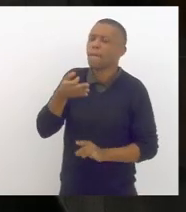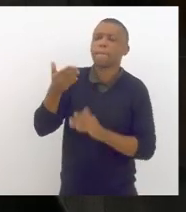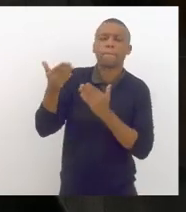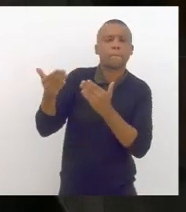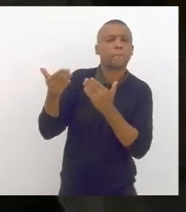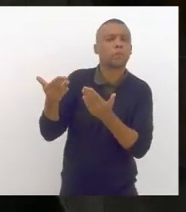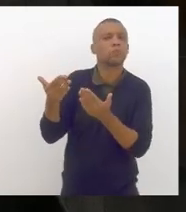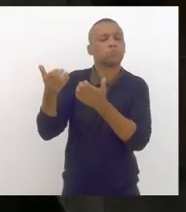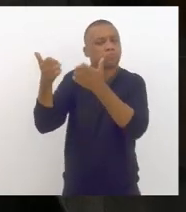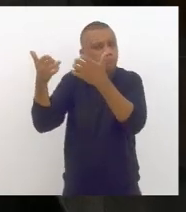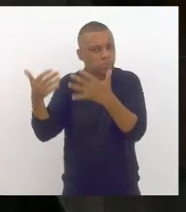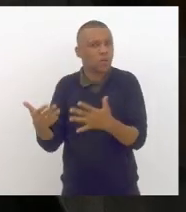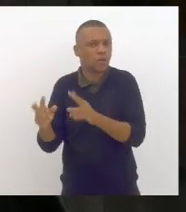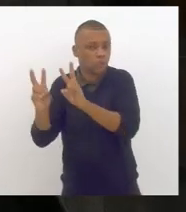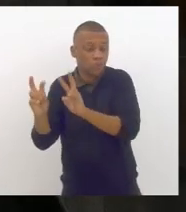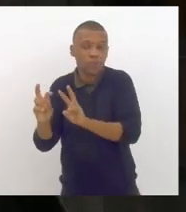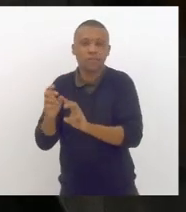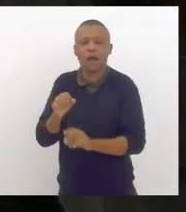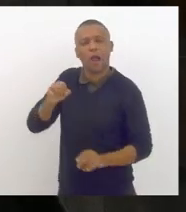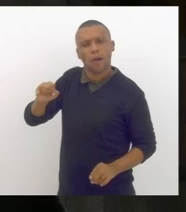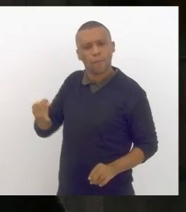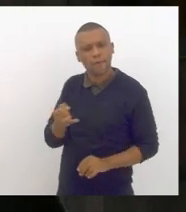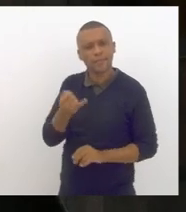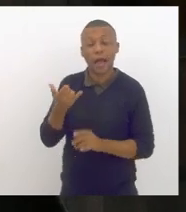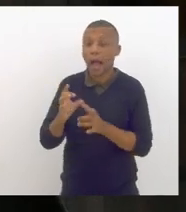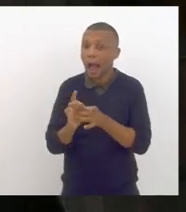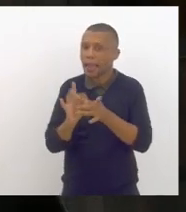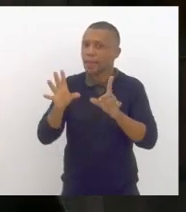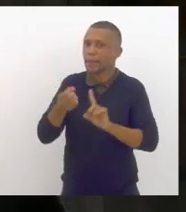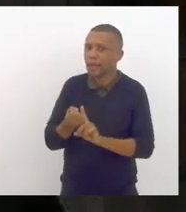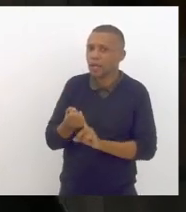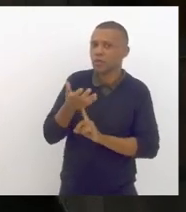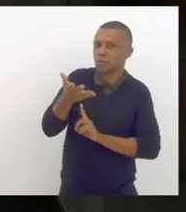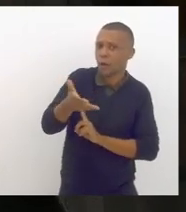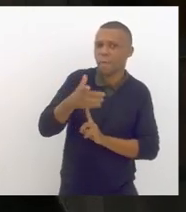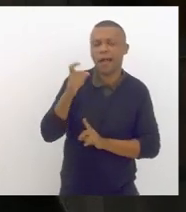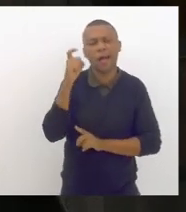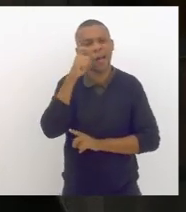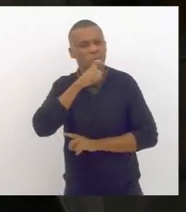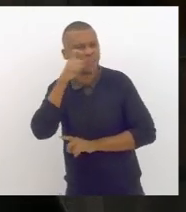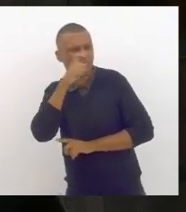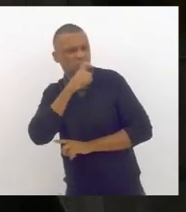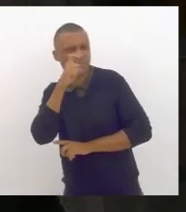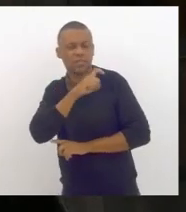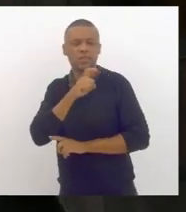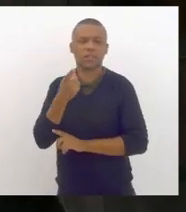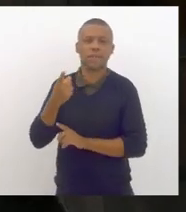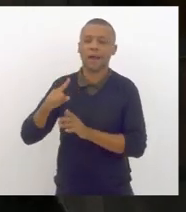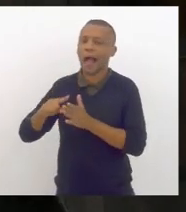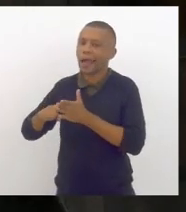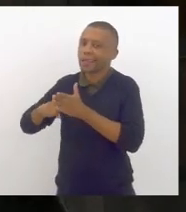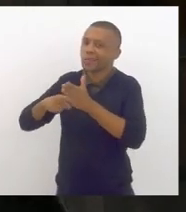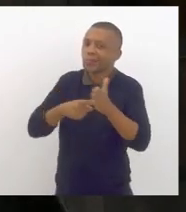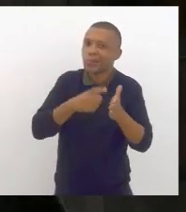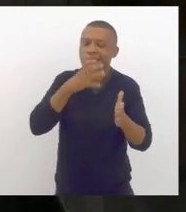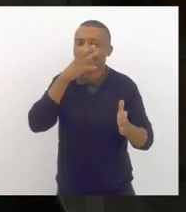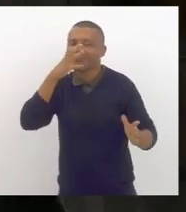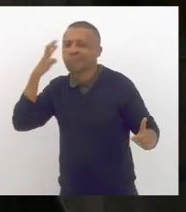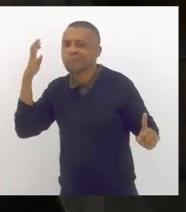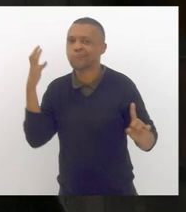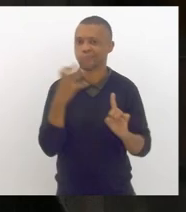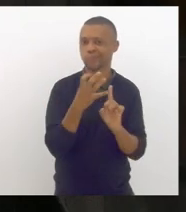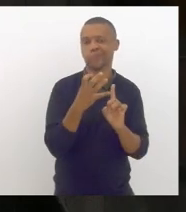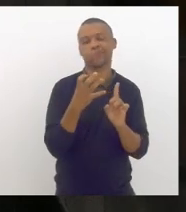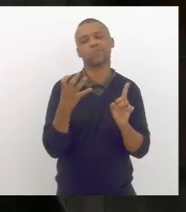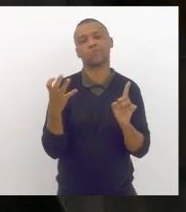a liberdade de expressão Deputado Osvaldo Ceasa para plantar mentiras para fazer denúncias infundadas